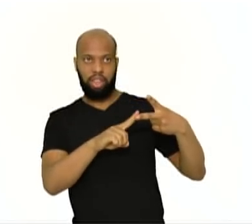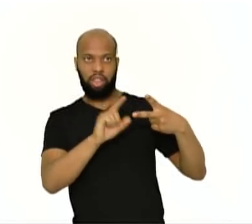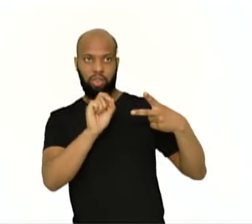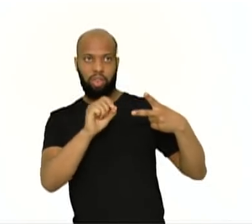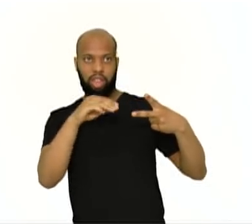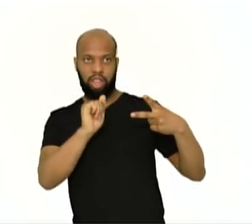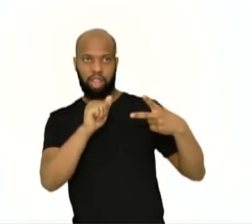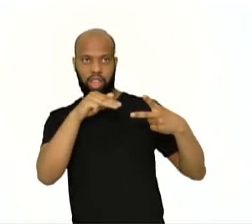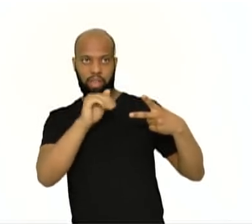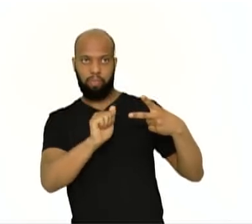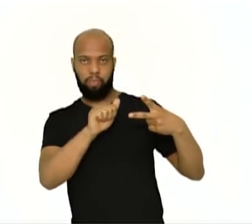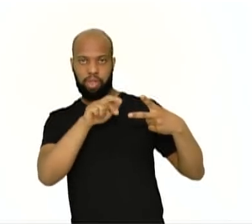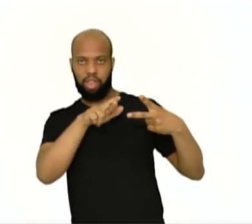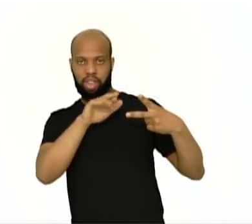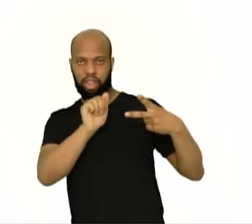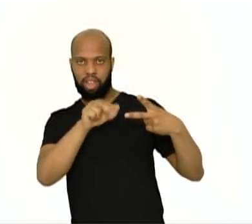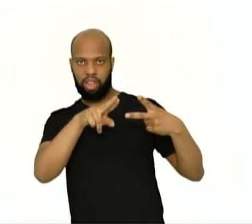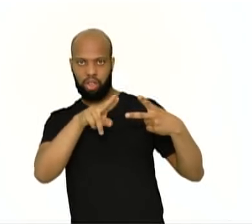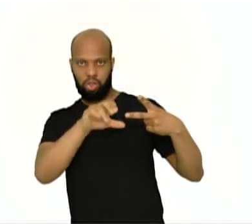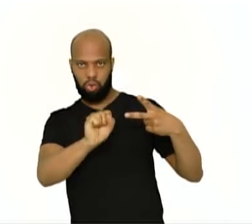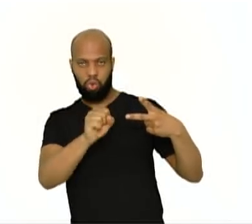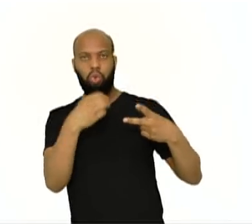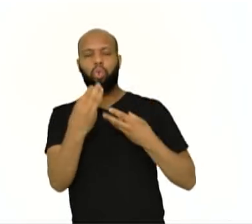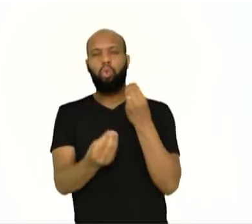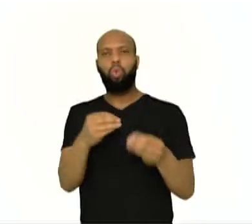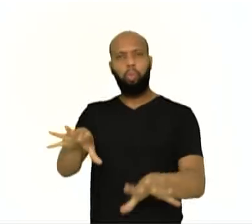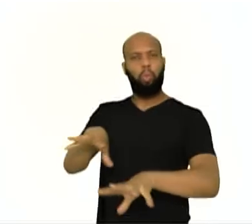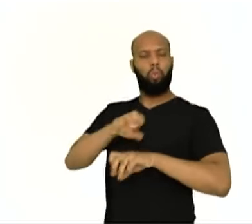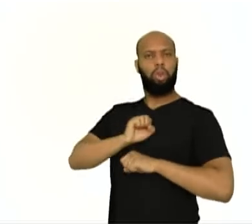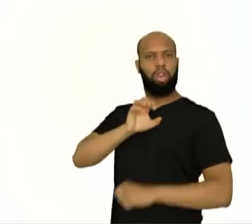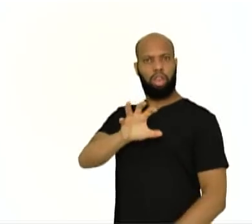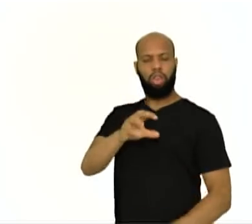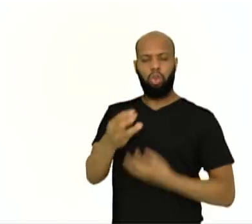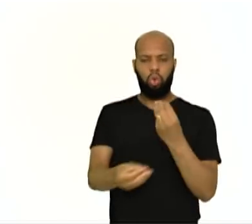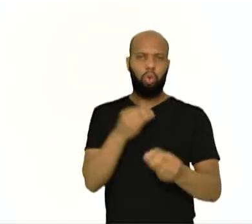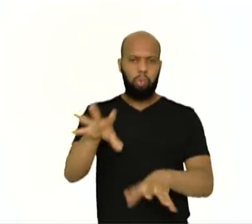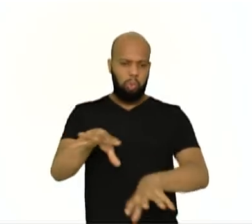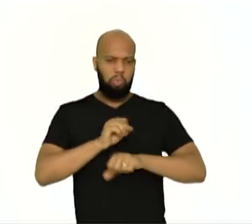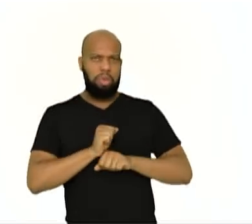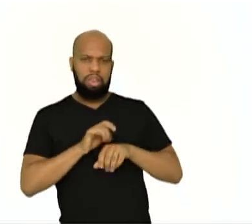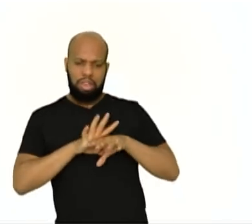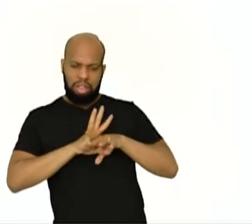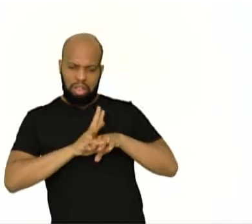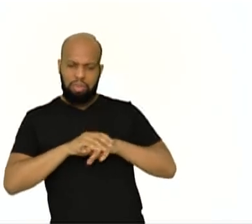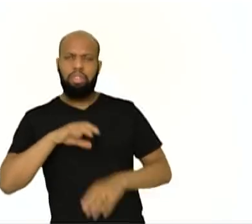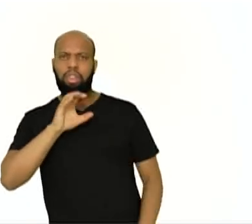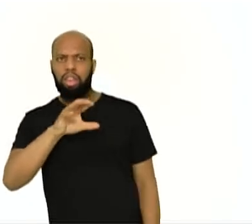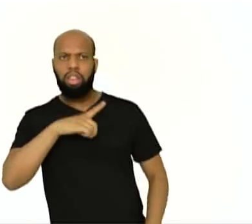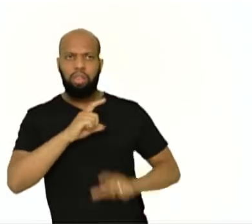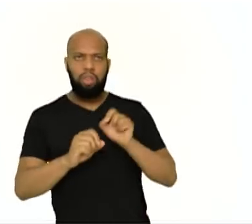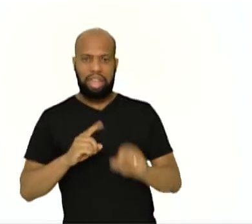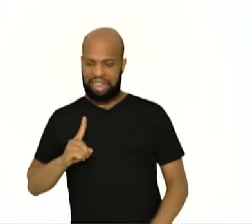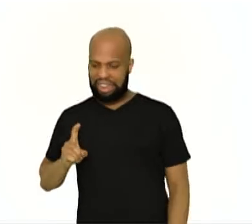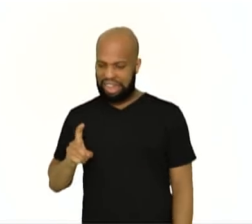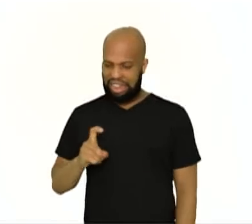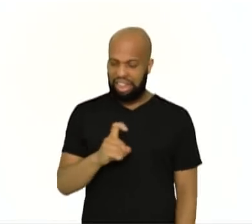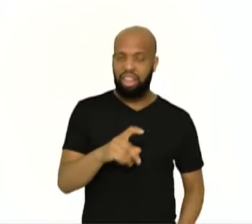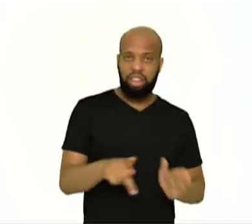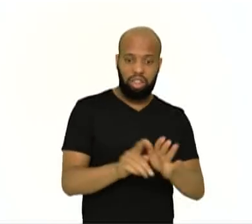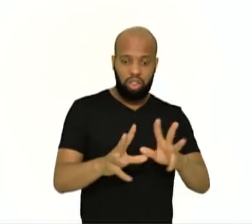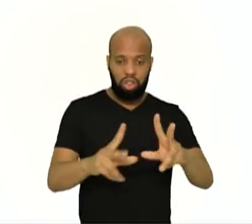nomes científicos. Como se contamina, né? Como que eu adquiro essa doença, Fabiano? As larvas que estão no